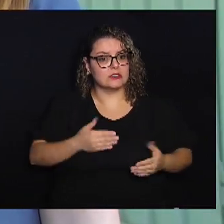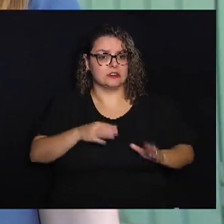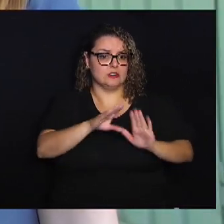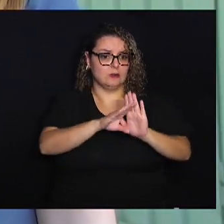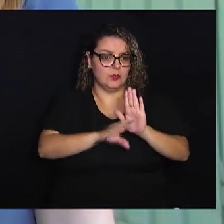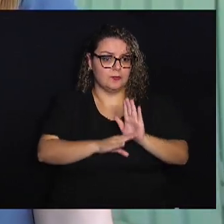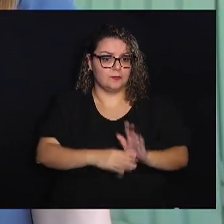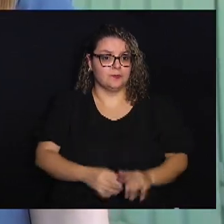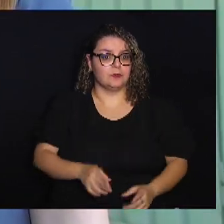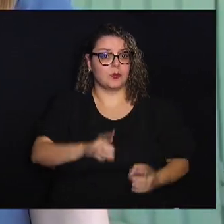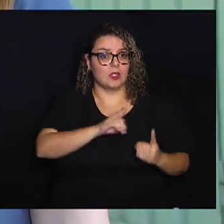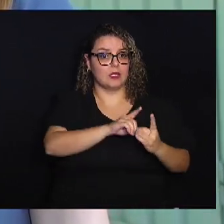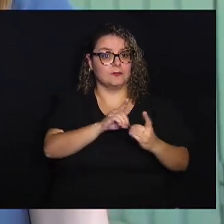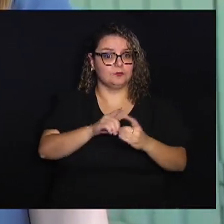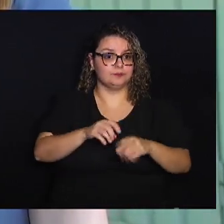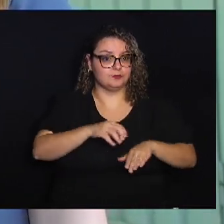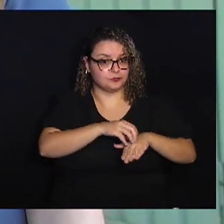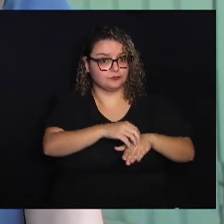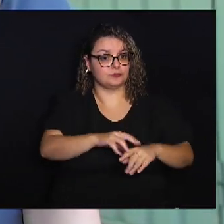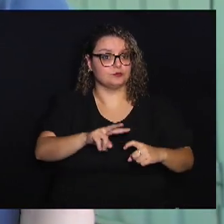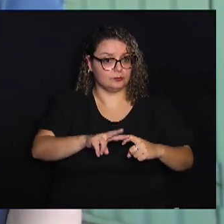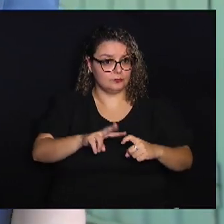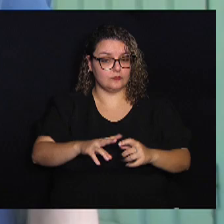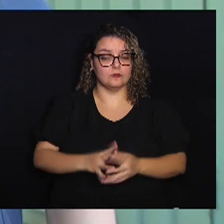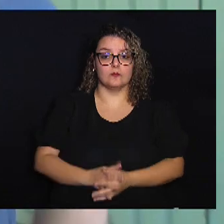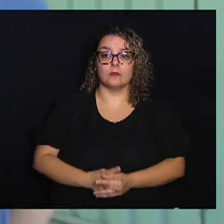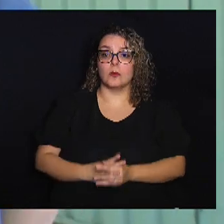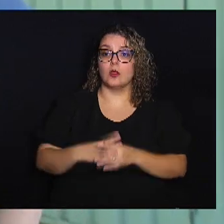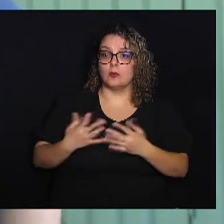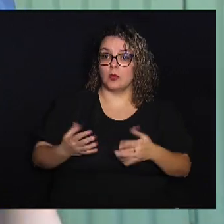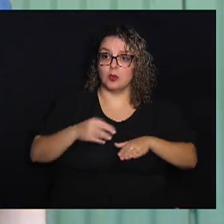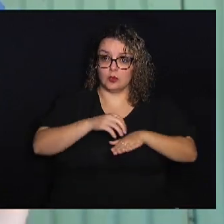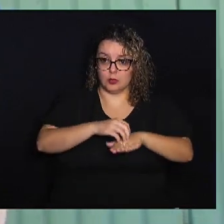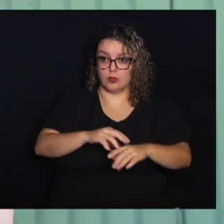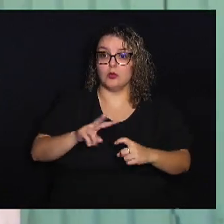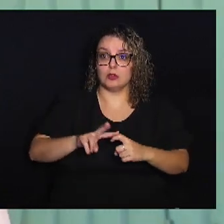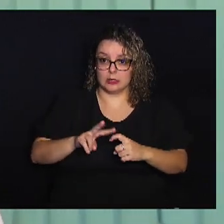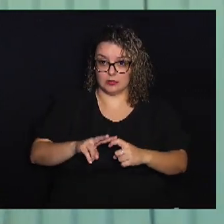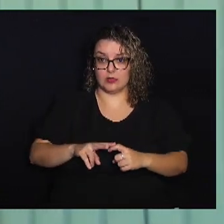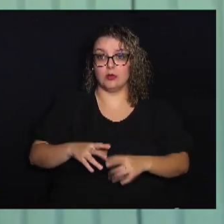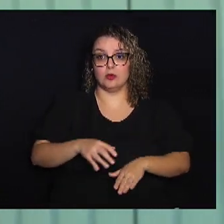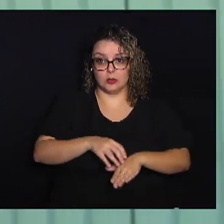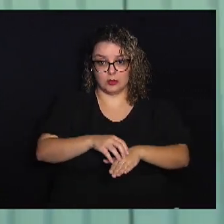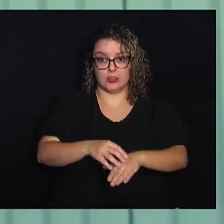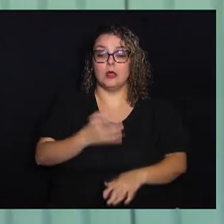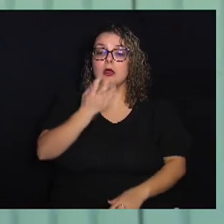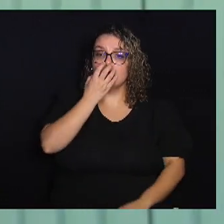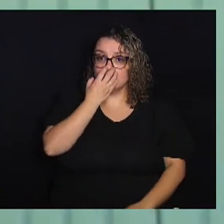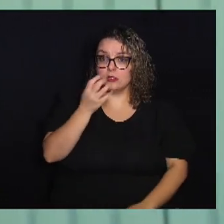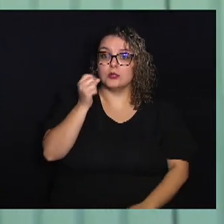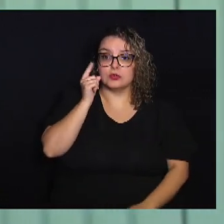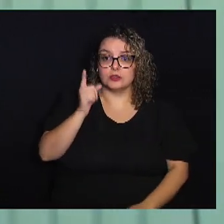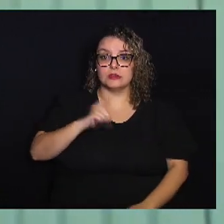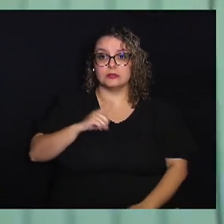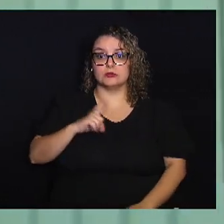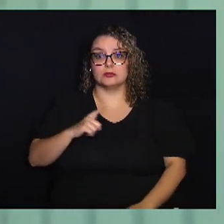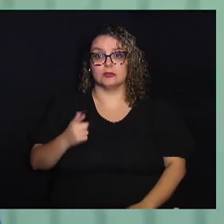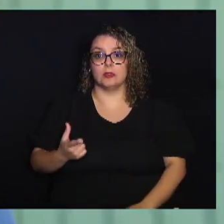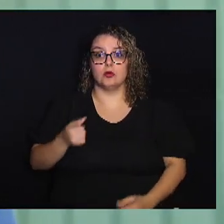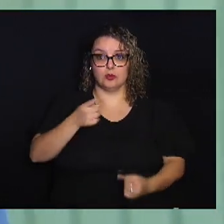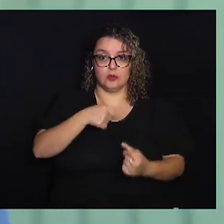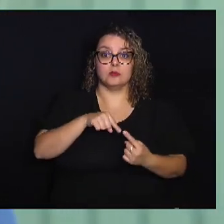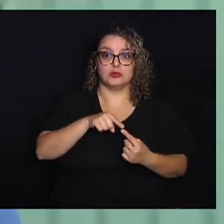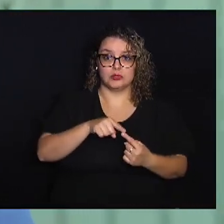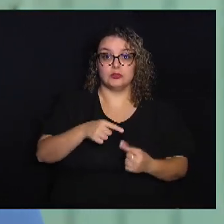de consultório veterinário móvel. O consultório veterinário móvel, ele atende cães e gatos, tem o maior intuito, né,